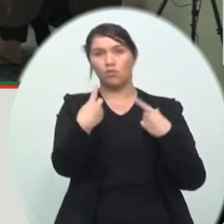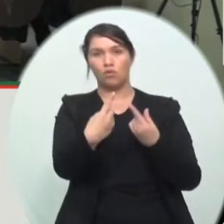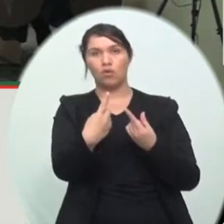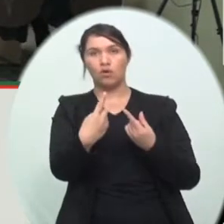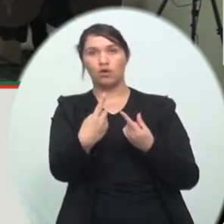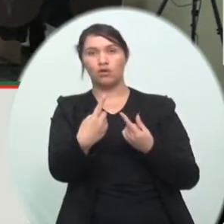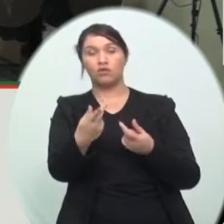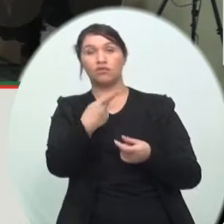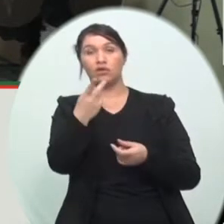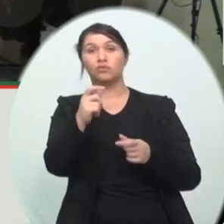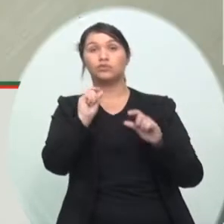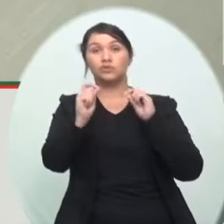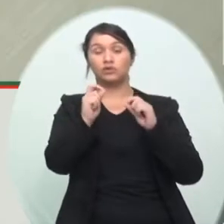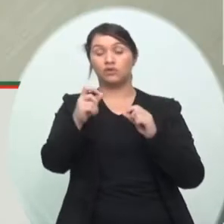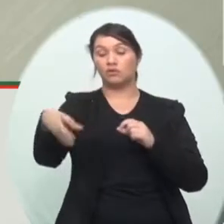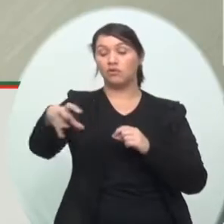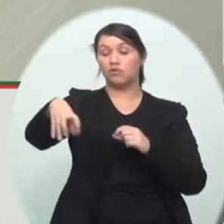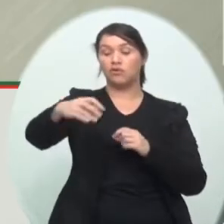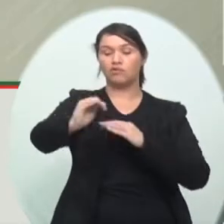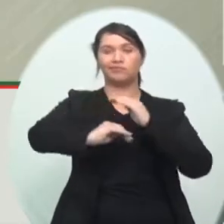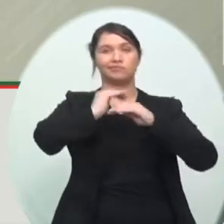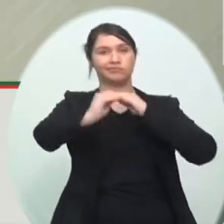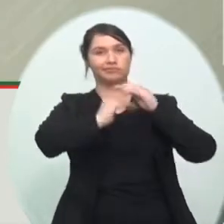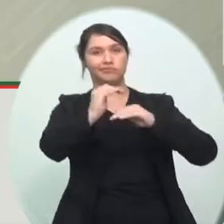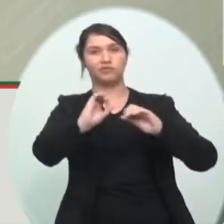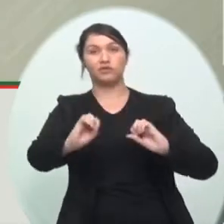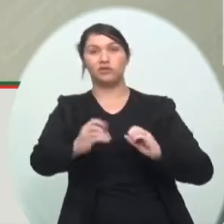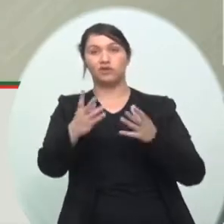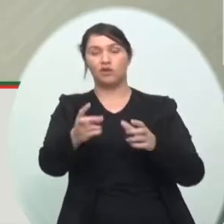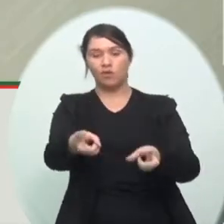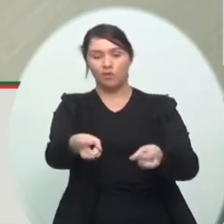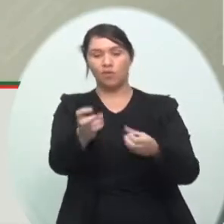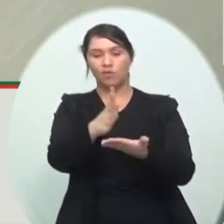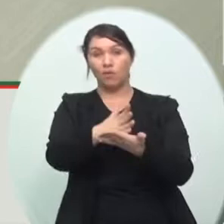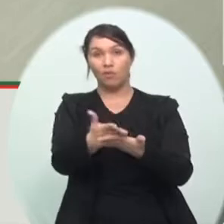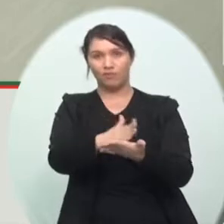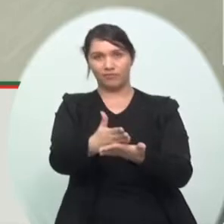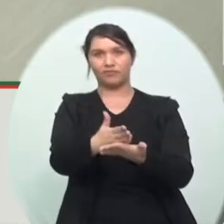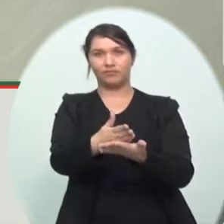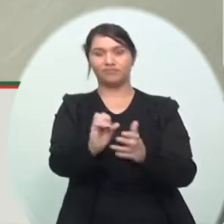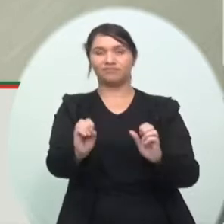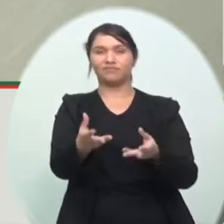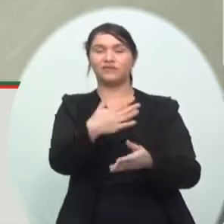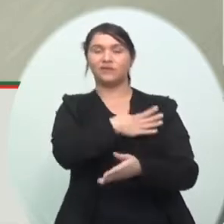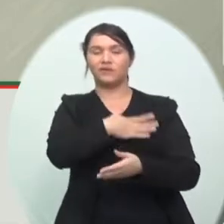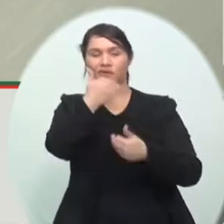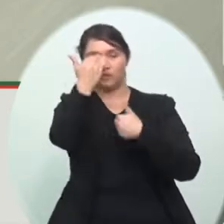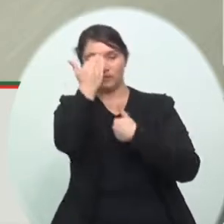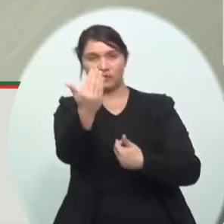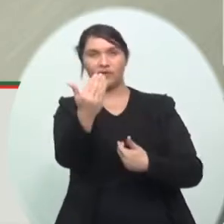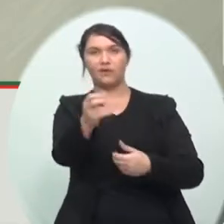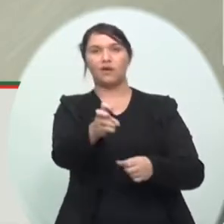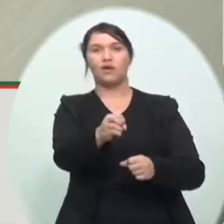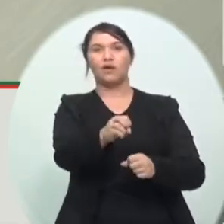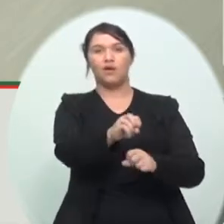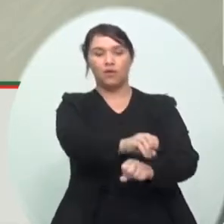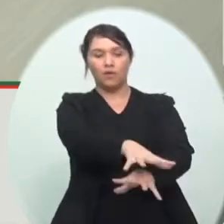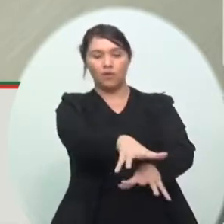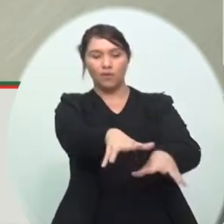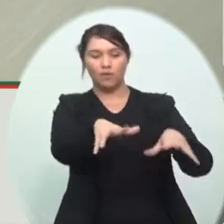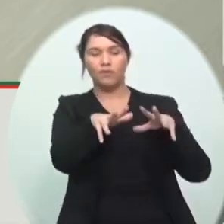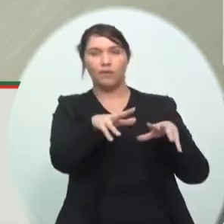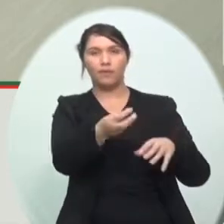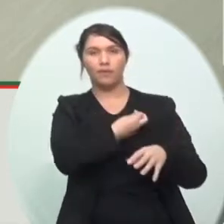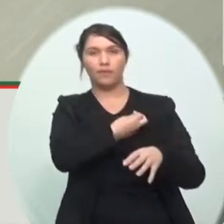econômico regional. E acho que isso é um divisor de águas que nós estamos falando. Gostaria de agradecer a plateia, que se faz presente também, Coronel